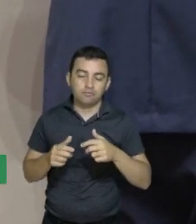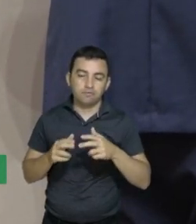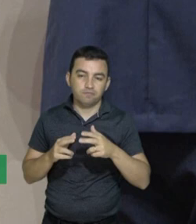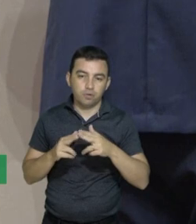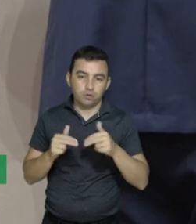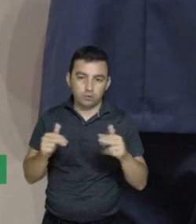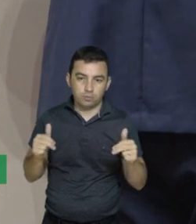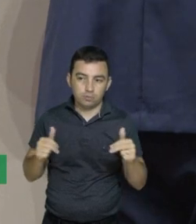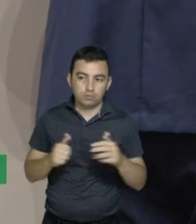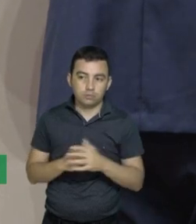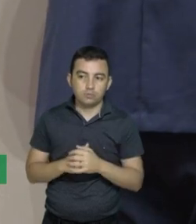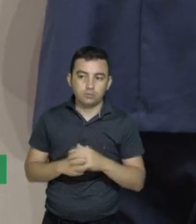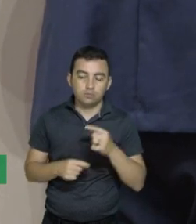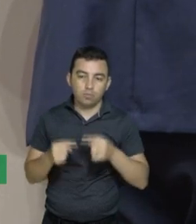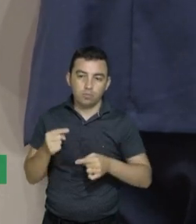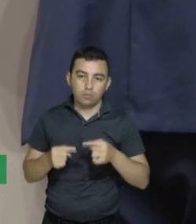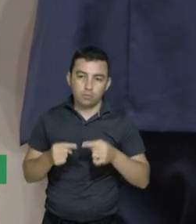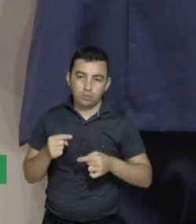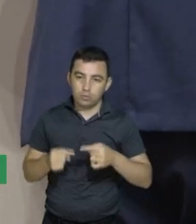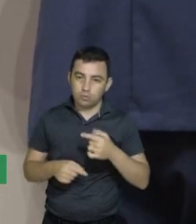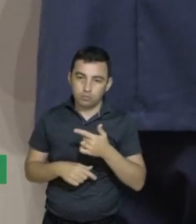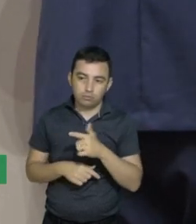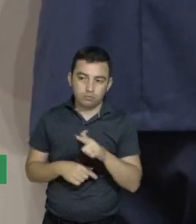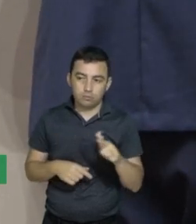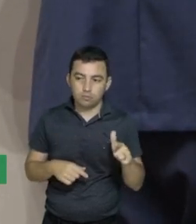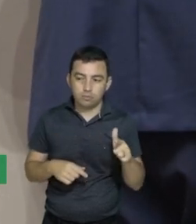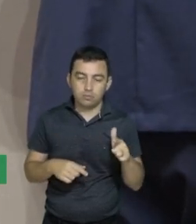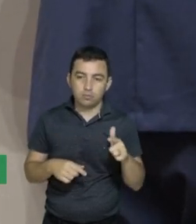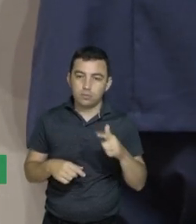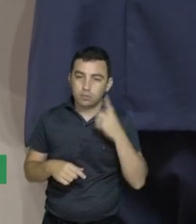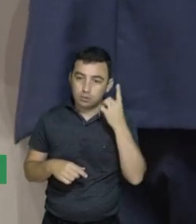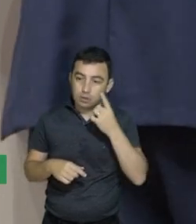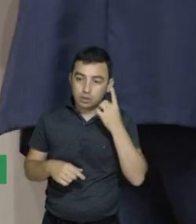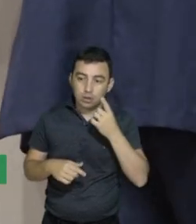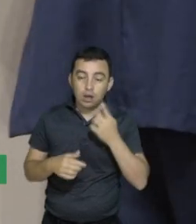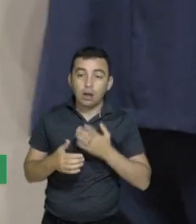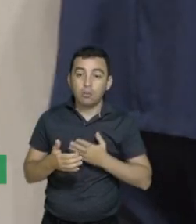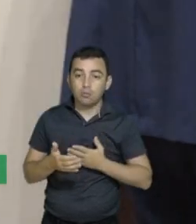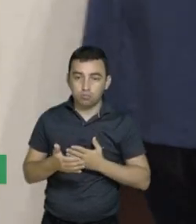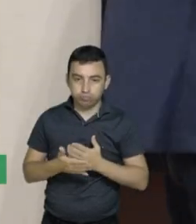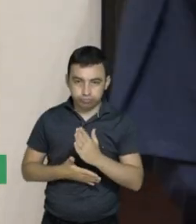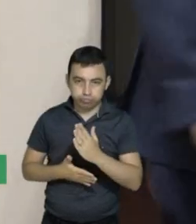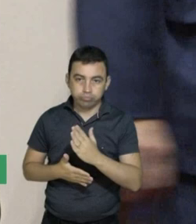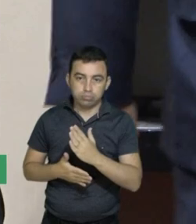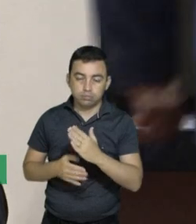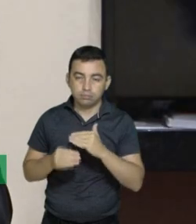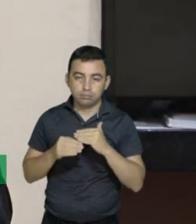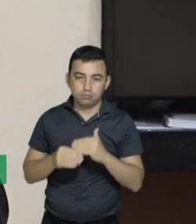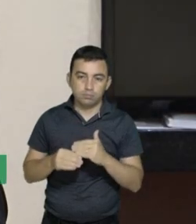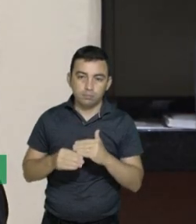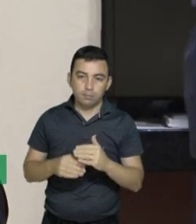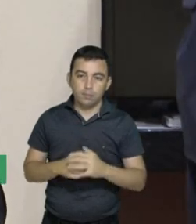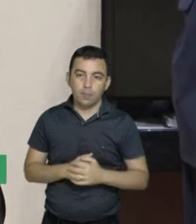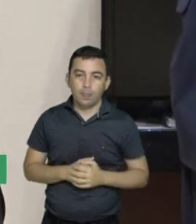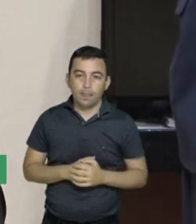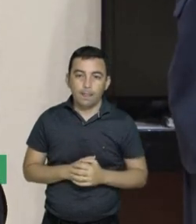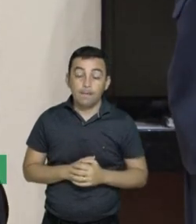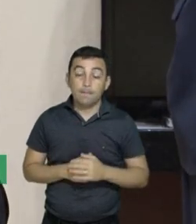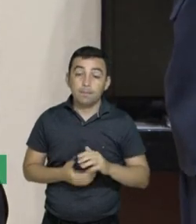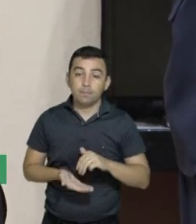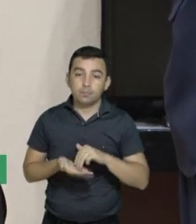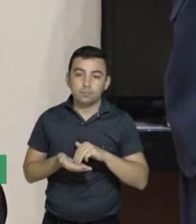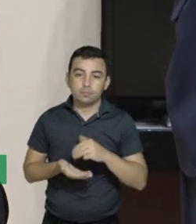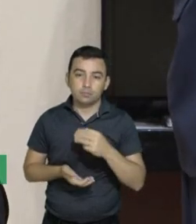excursão 90 Quem Queira discutir em votação deputados que a prova permanência como se encontra aprovado por unanimidade emoção